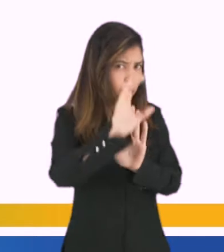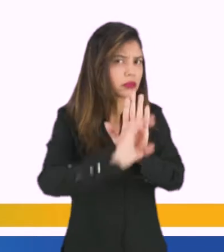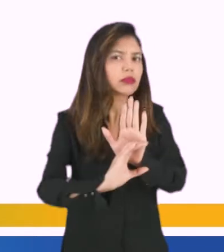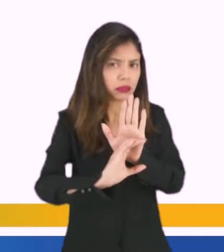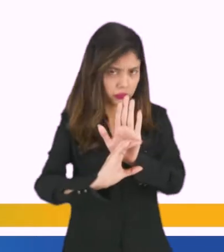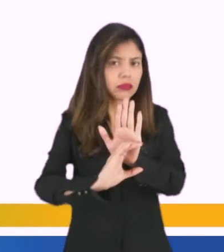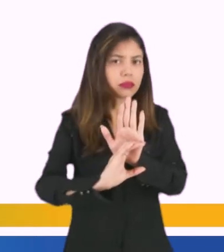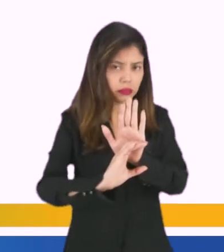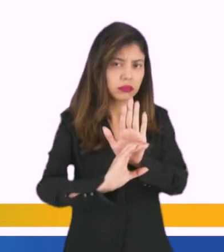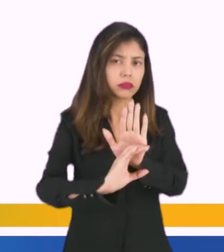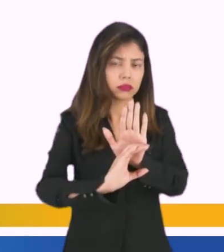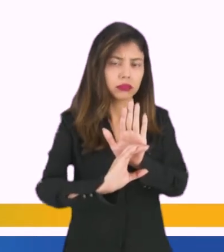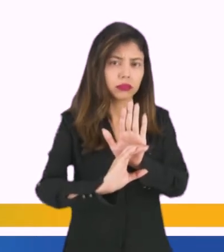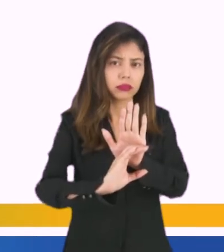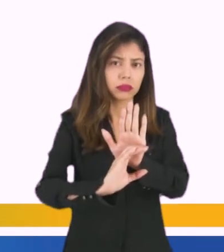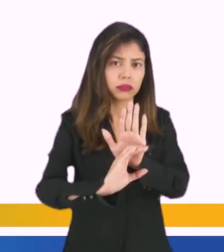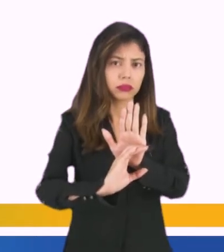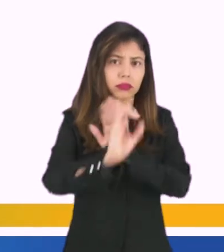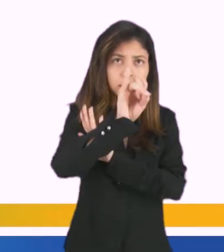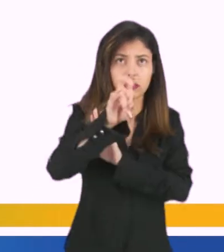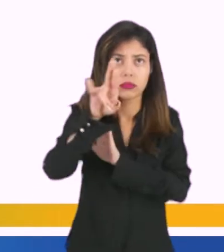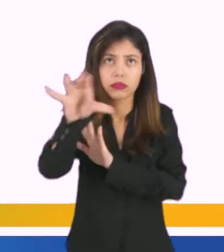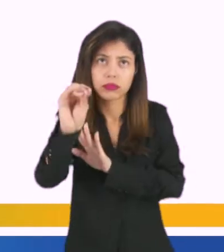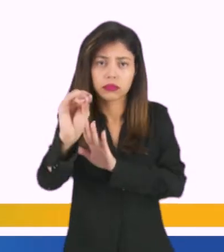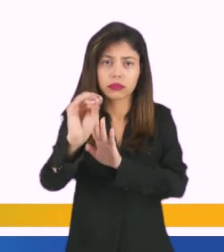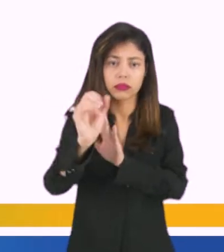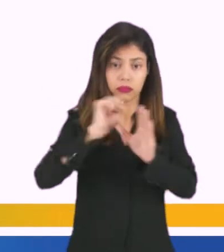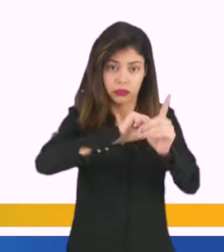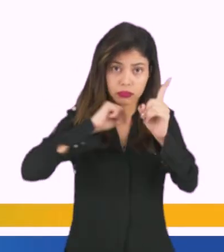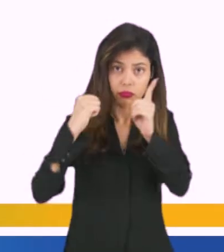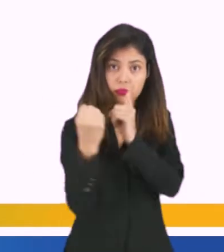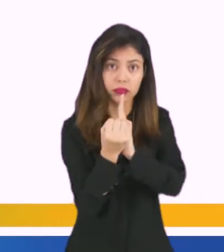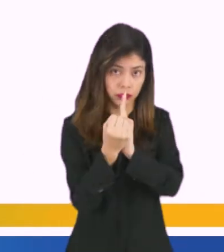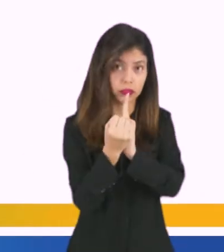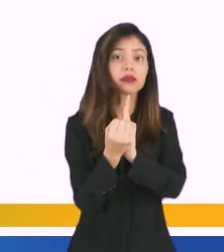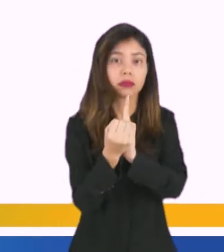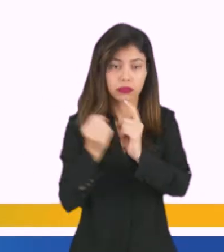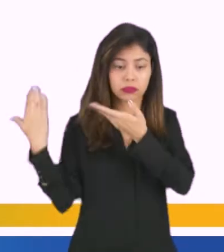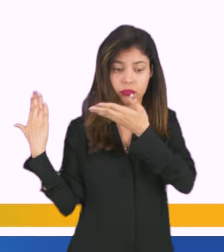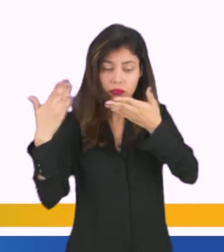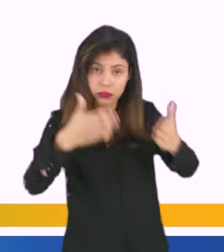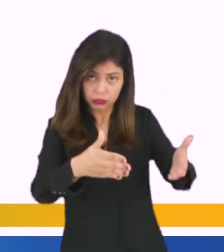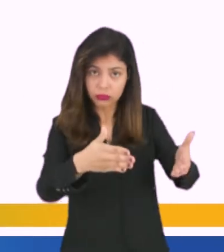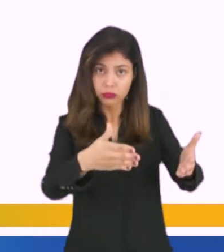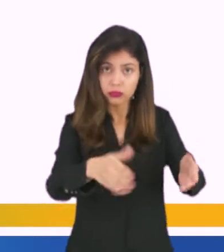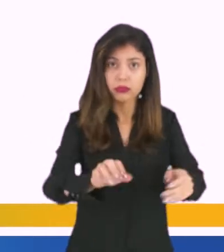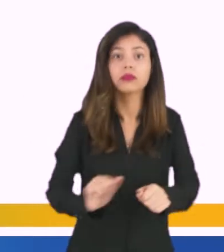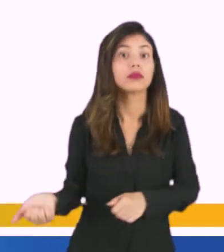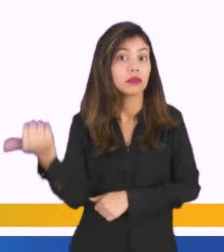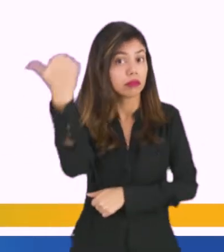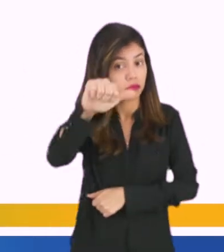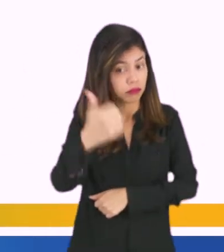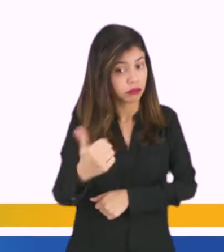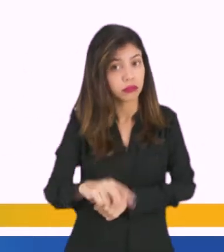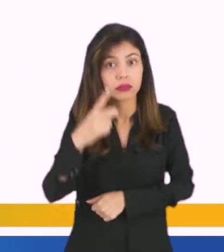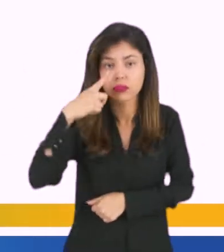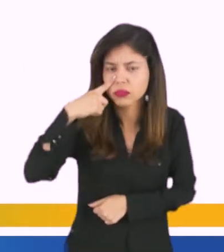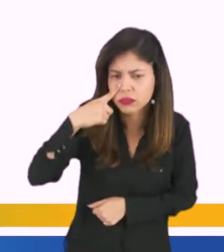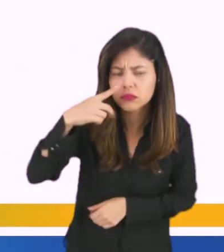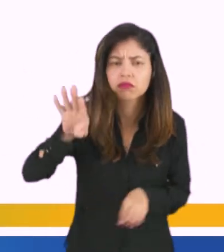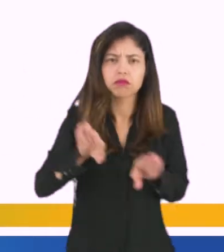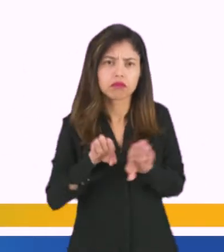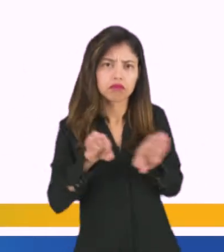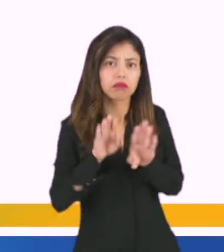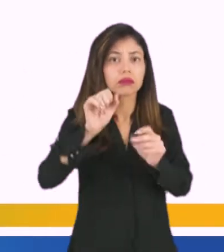conceitos, de indicadores sociais, principalmente eles têm o objetivo de avaliar, sobre um ponto de vista